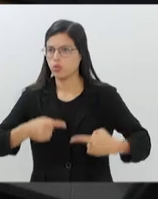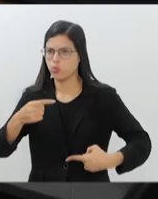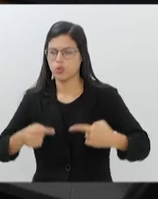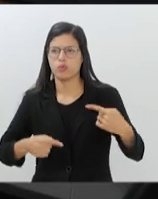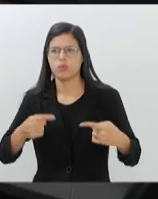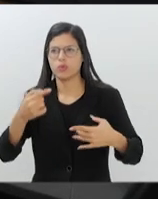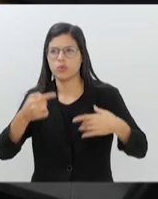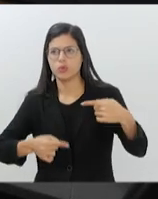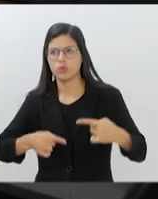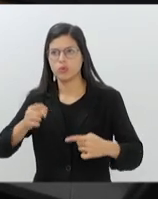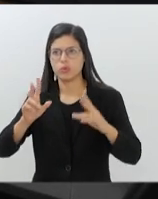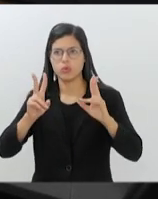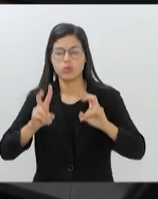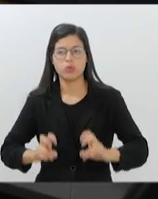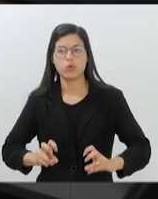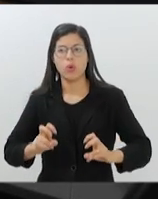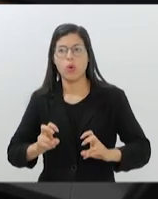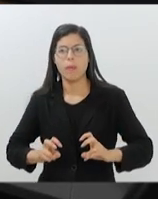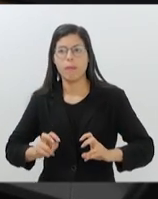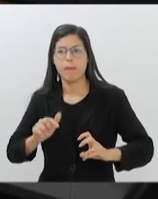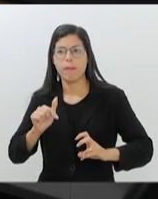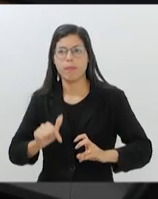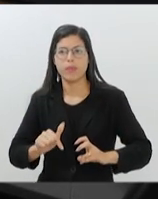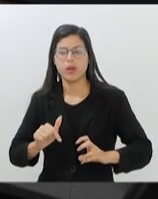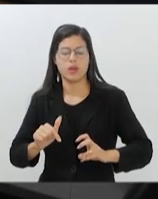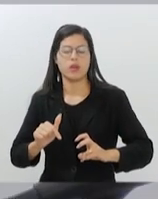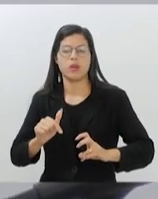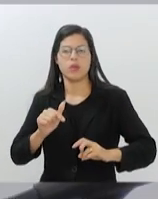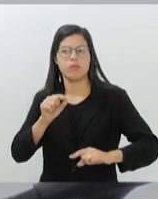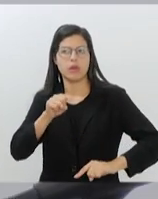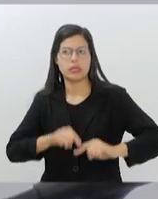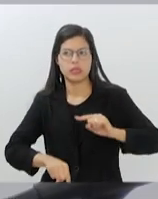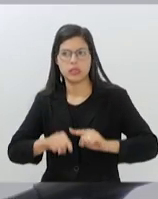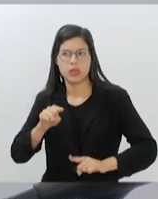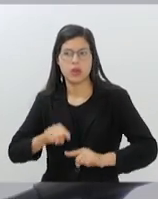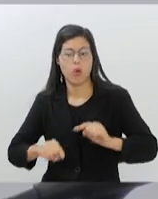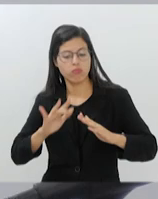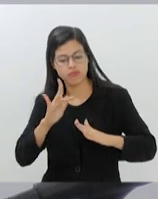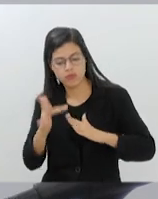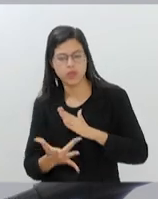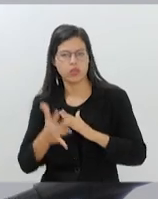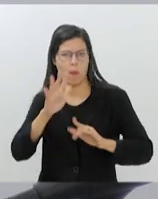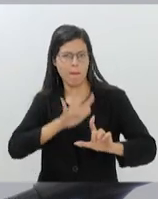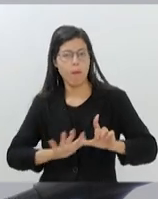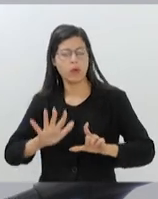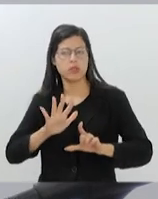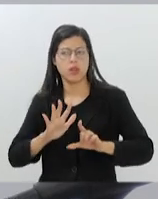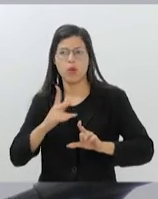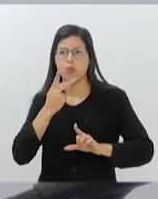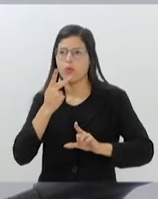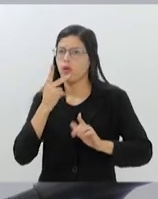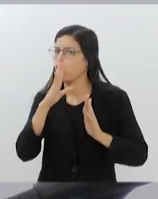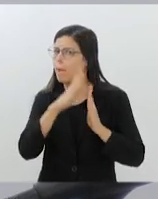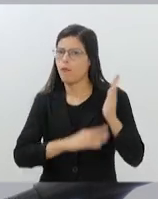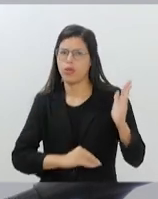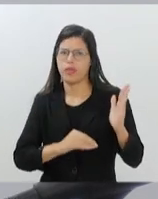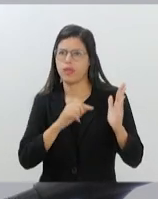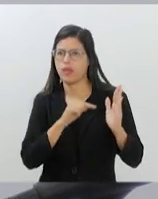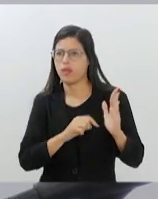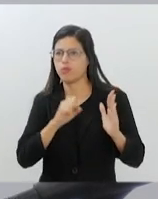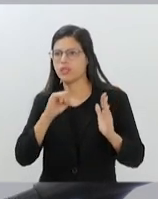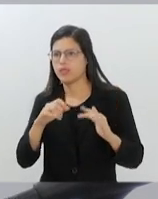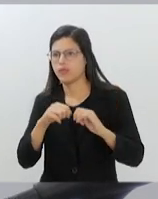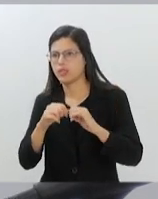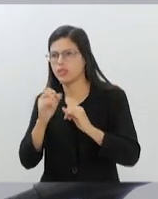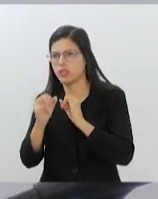especificamente do veículo O senhor é um homem inteligente eu estou falando especificamente do veículo não tô falando do modelo se vai fazer digital